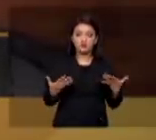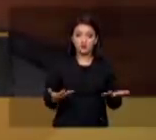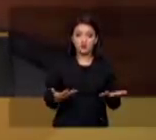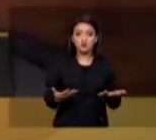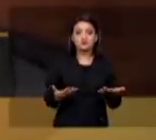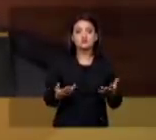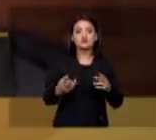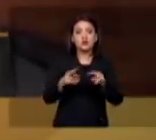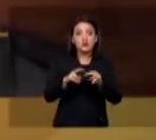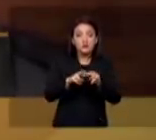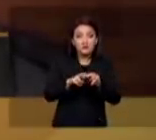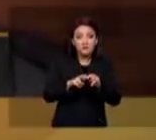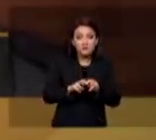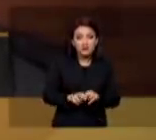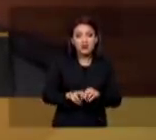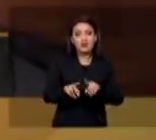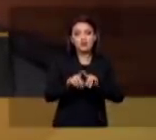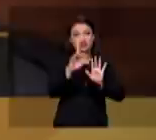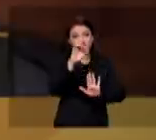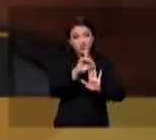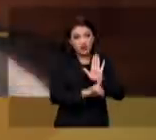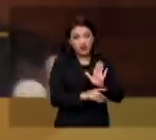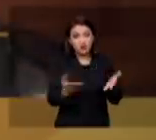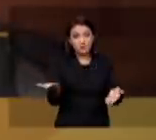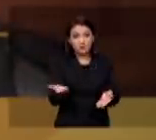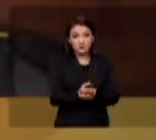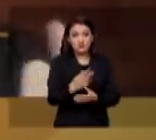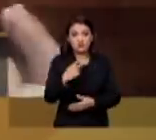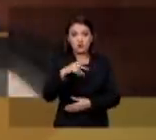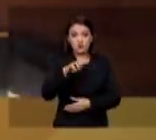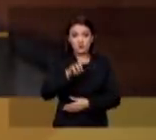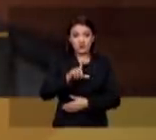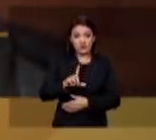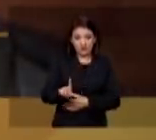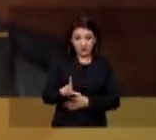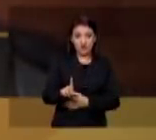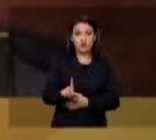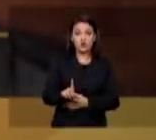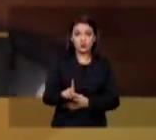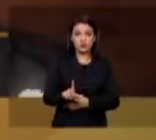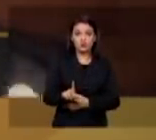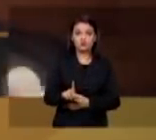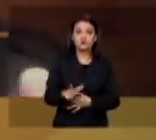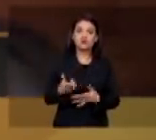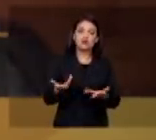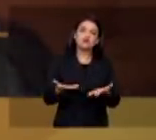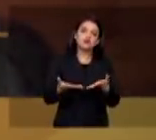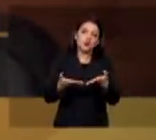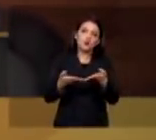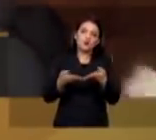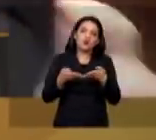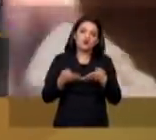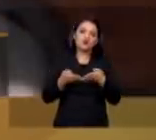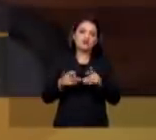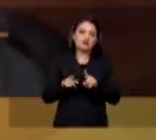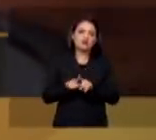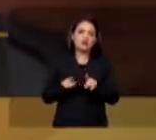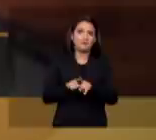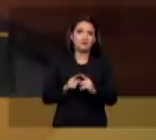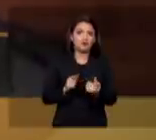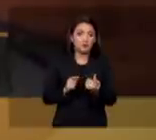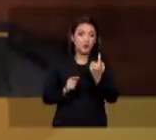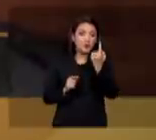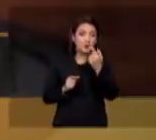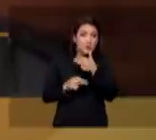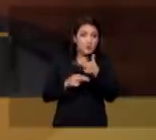refinada dogmática do direito processual penal, e peço licença para, no ponto, e especificamente apenas sobre